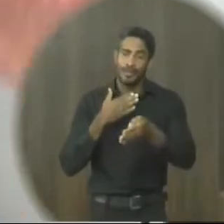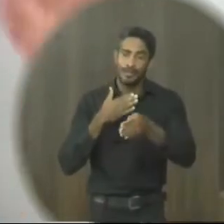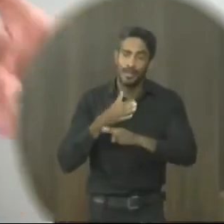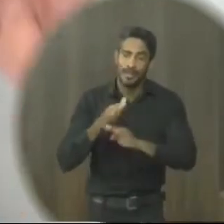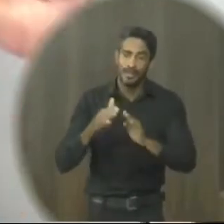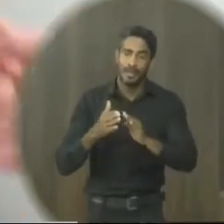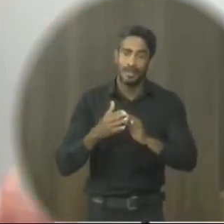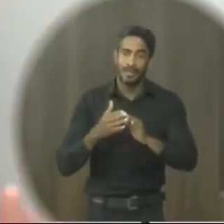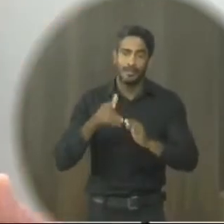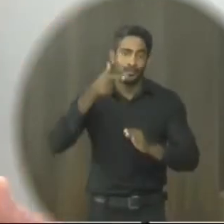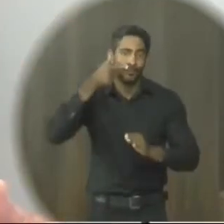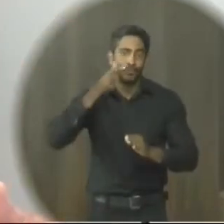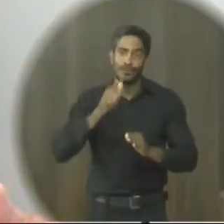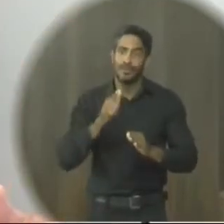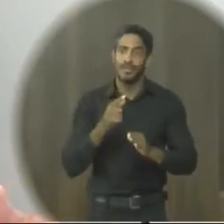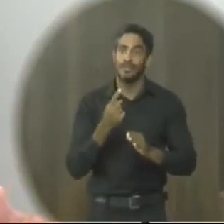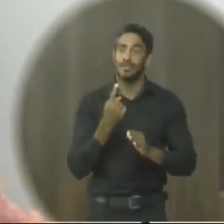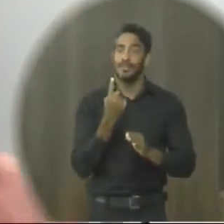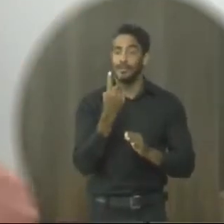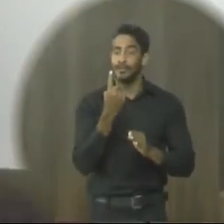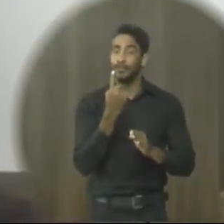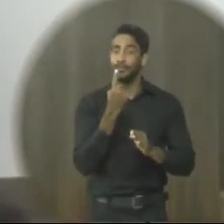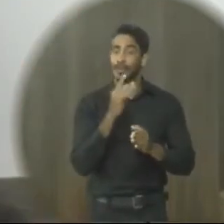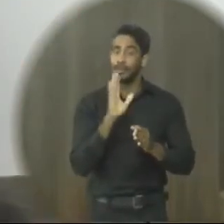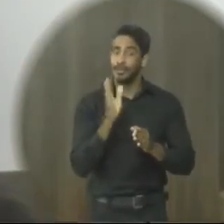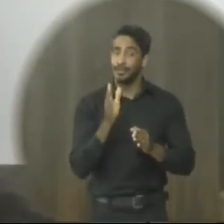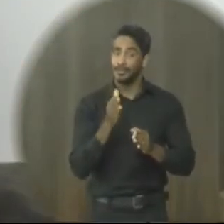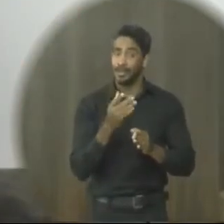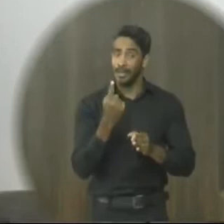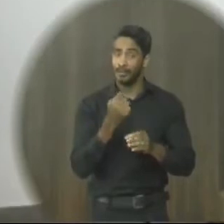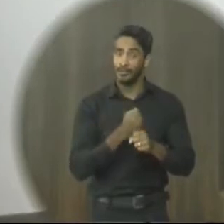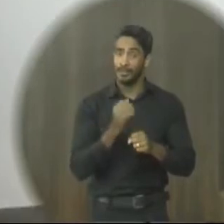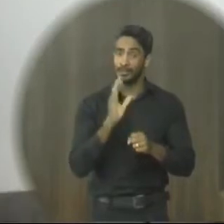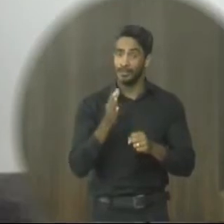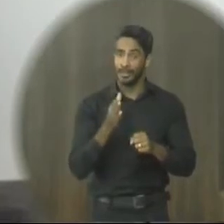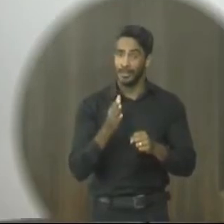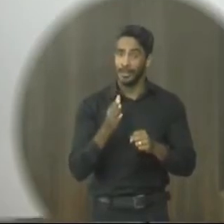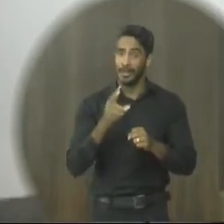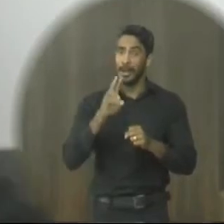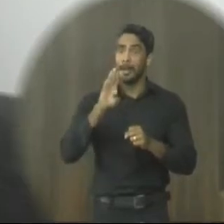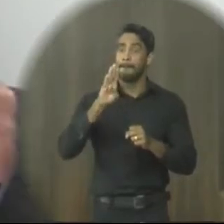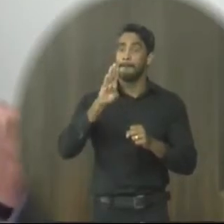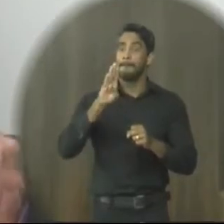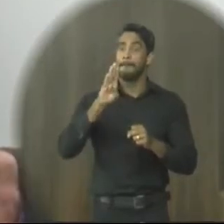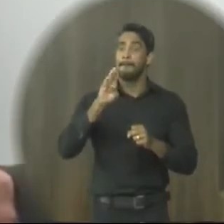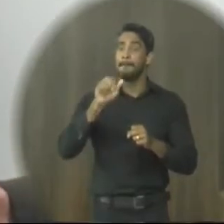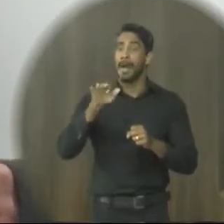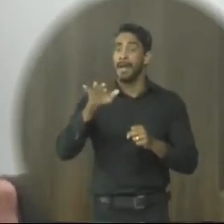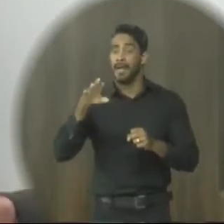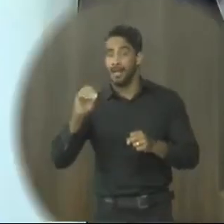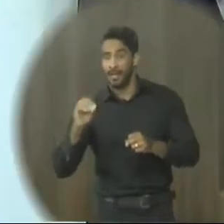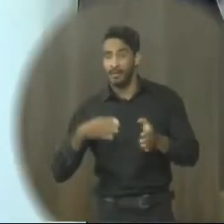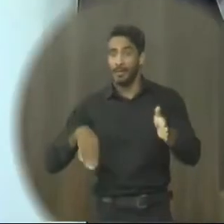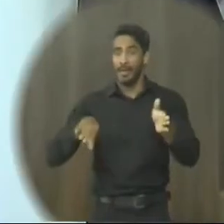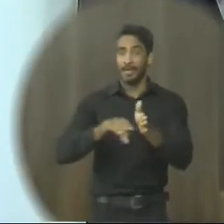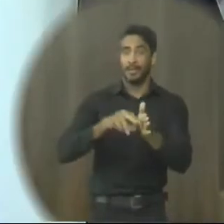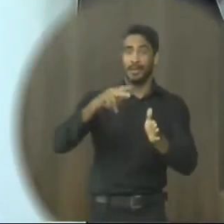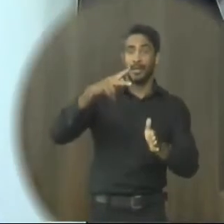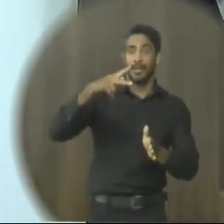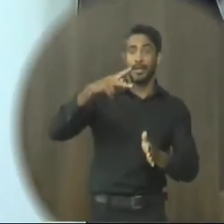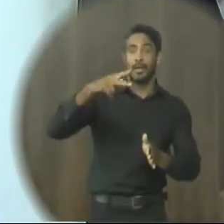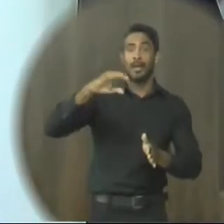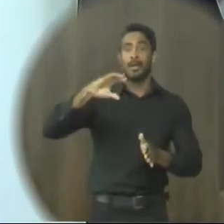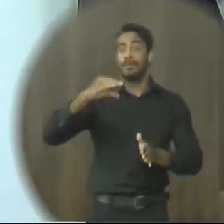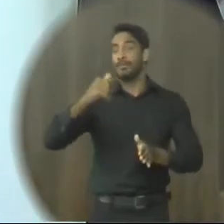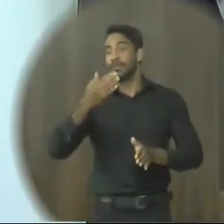barroca fora, fez aniversário. Então a estrada que sai do Barreiro da Raiz, da estrada do Barreiro da Raiz, e vai até Poção Velho. É a estrada da